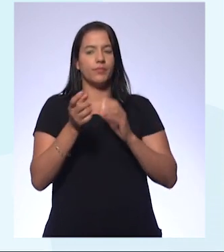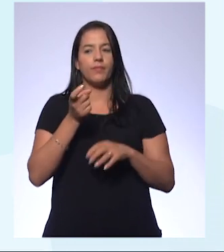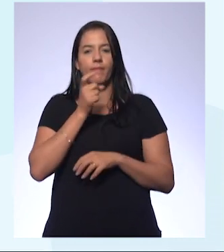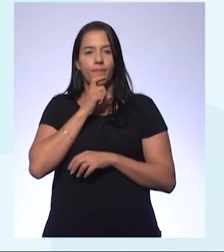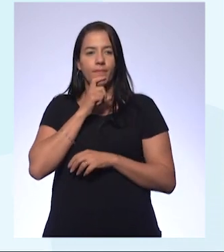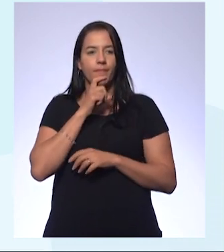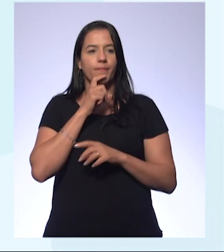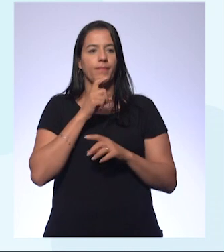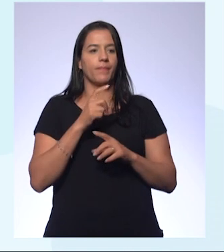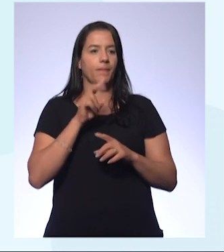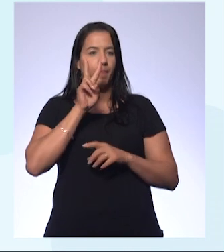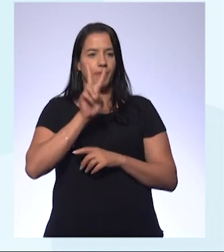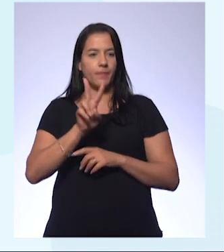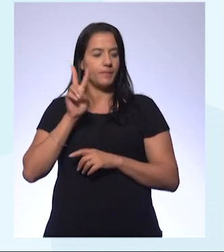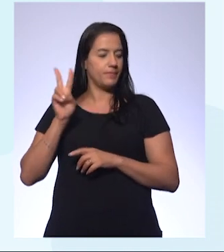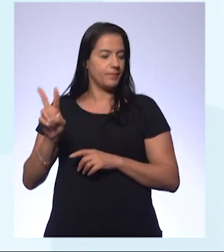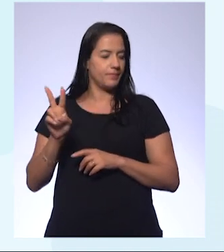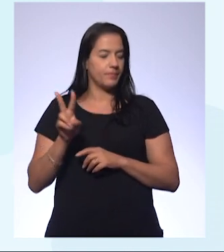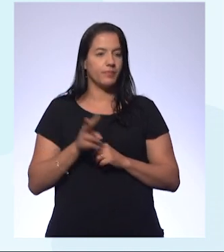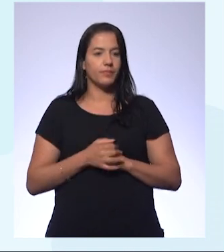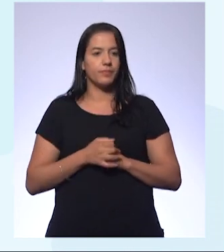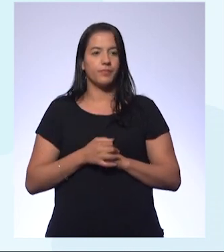correspondente Vzinho, Vzinho. O